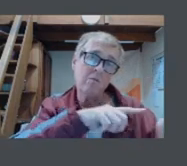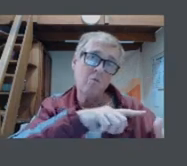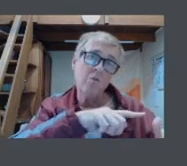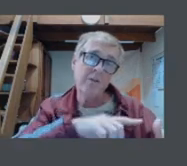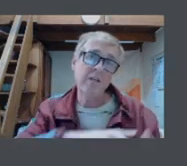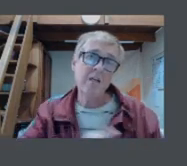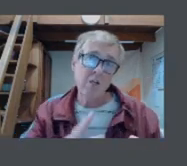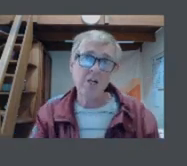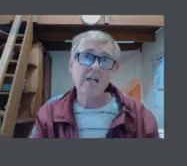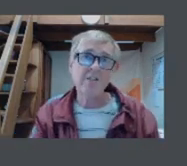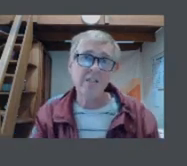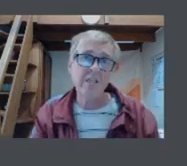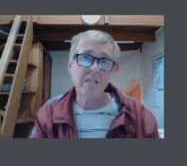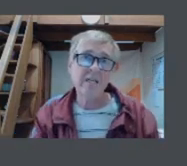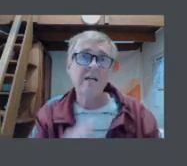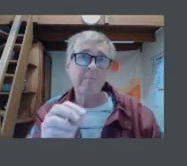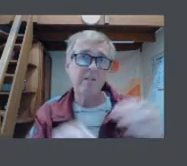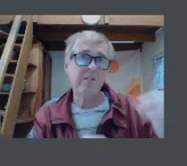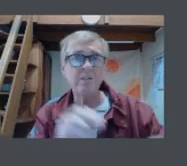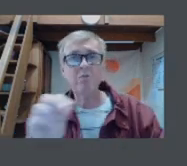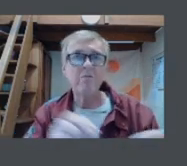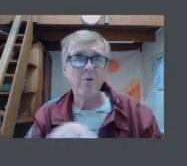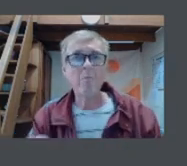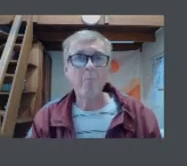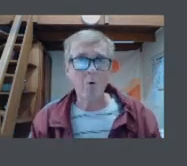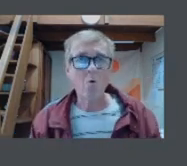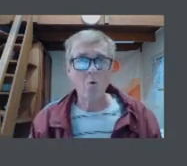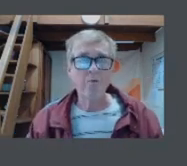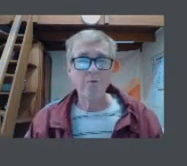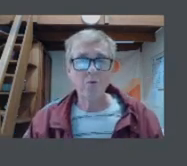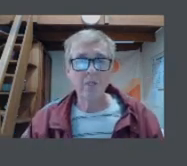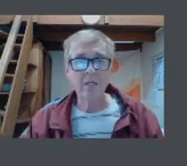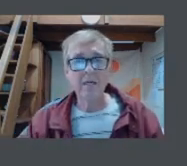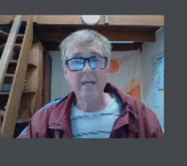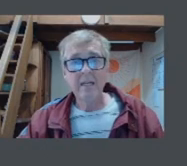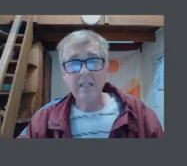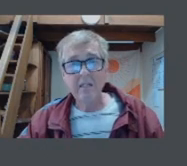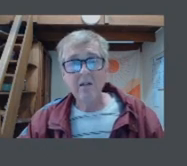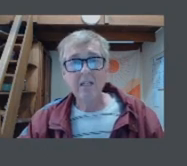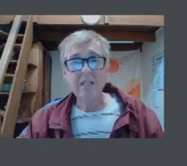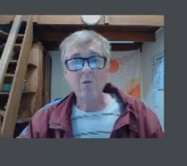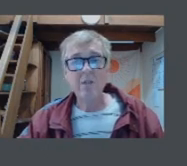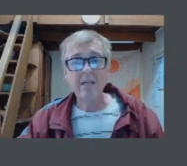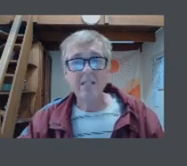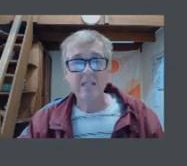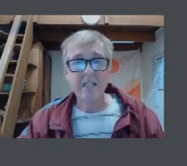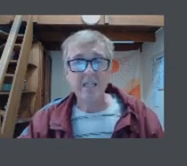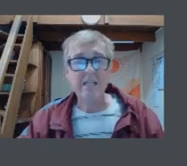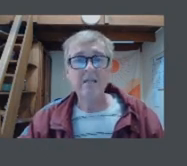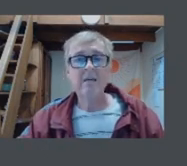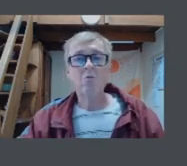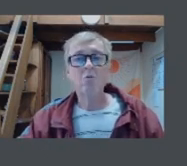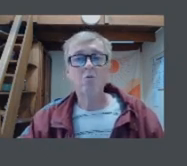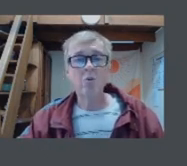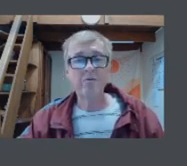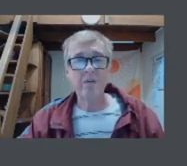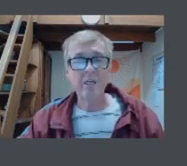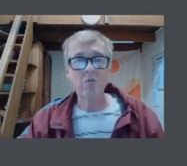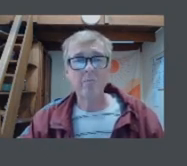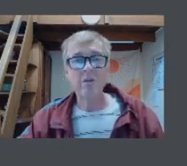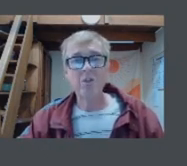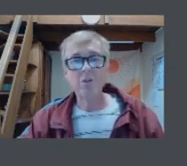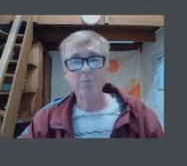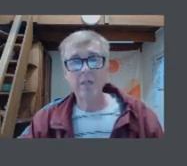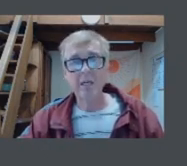antes download do contran já dizia mas existe uma forma um pouco confusa então a categoria ser